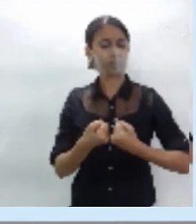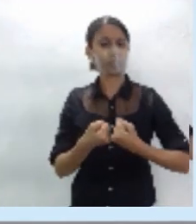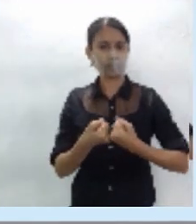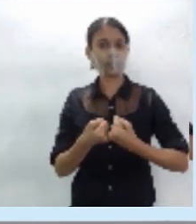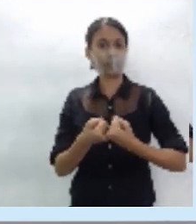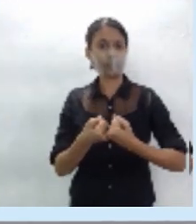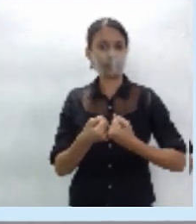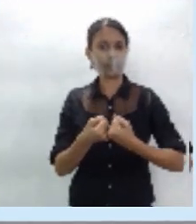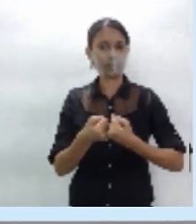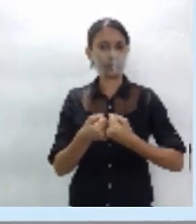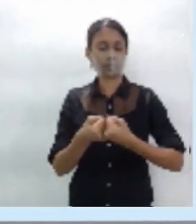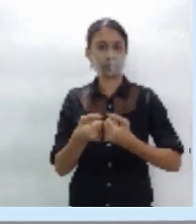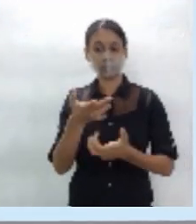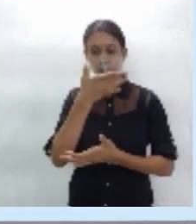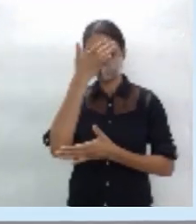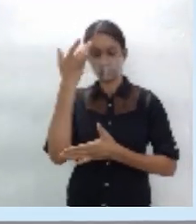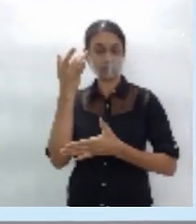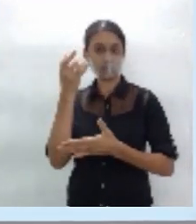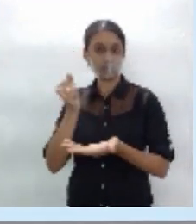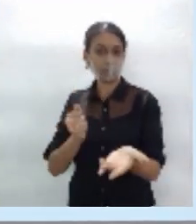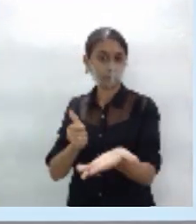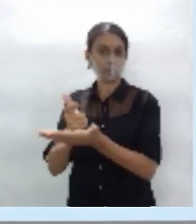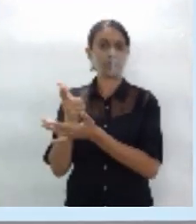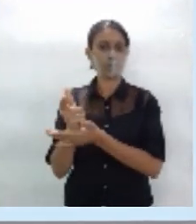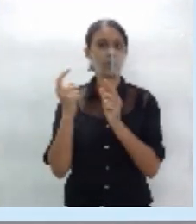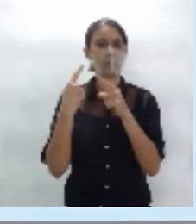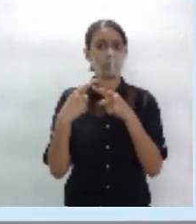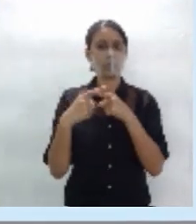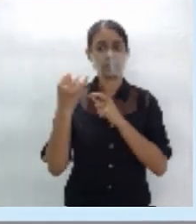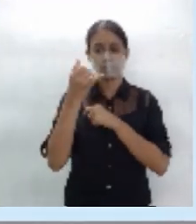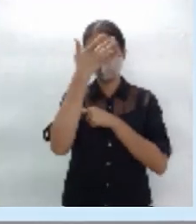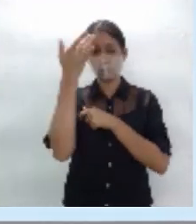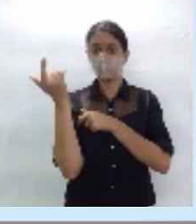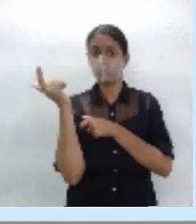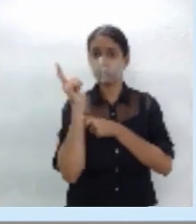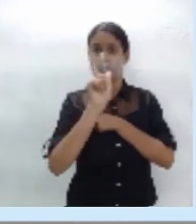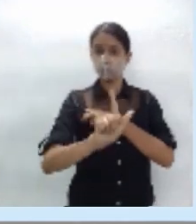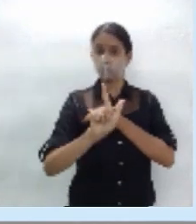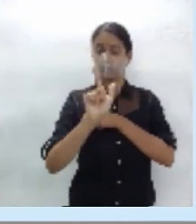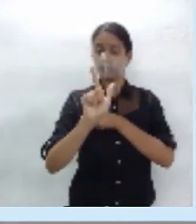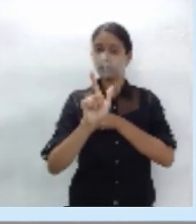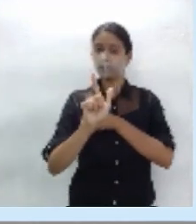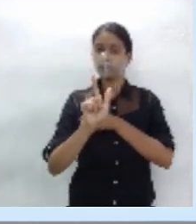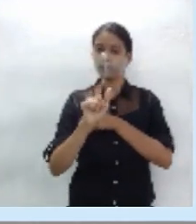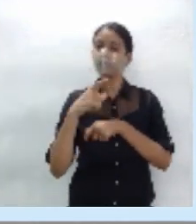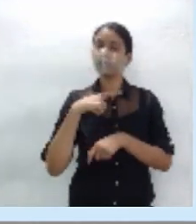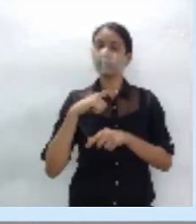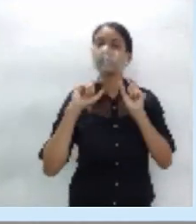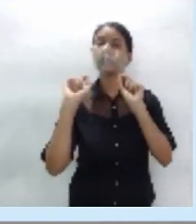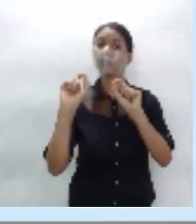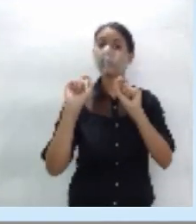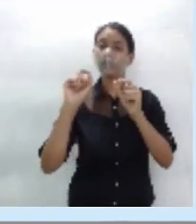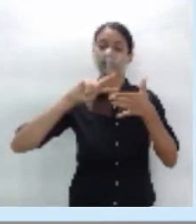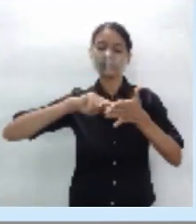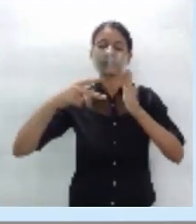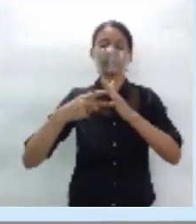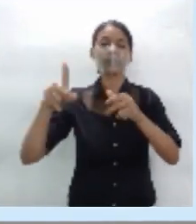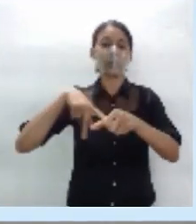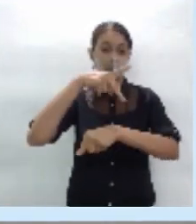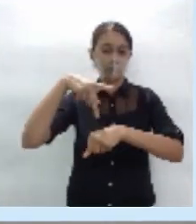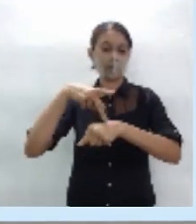do mercado consumidor. Porque quem ganhasse a guerra seria um grande país